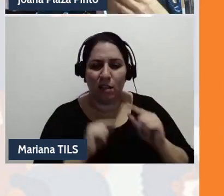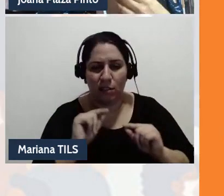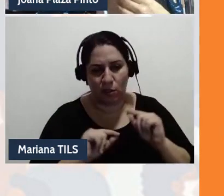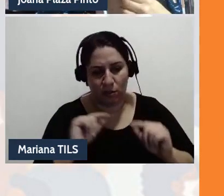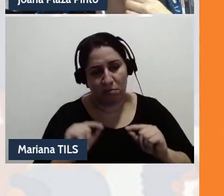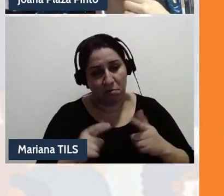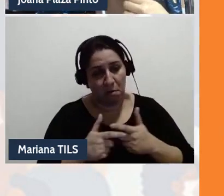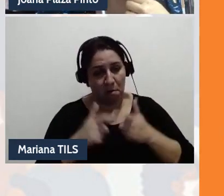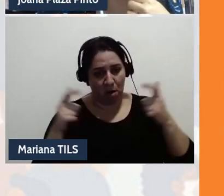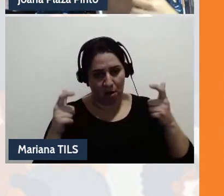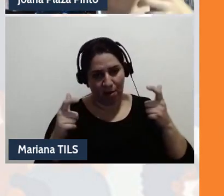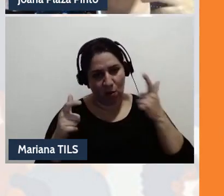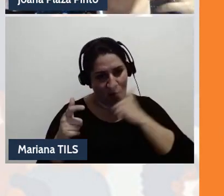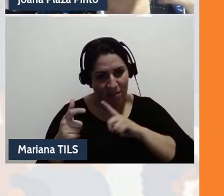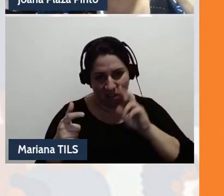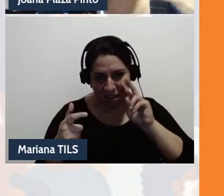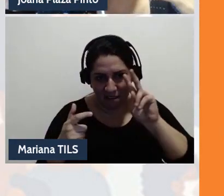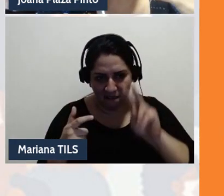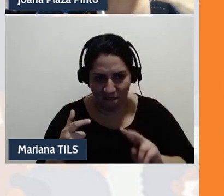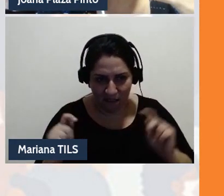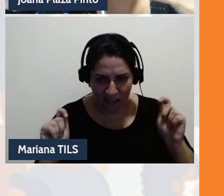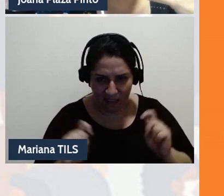mundo consegue ler aí,